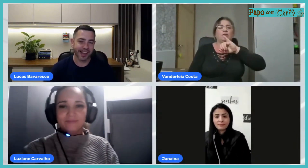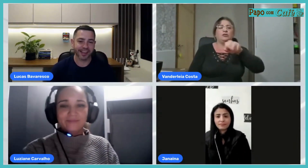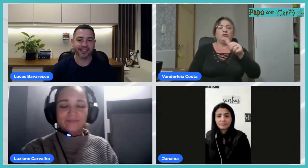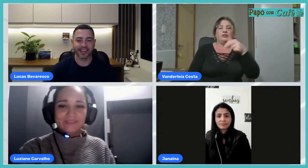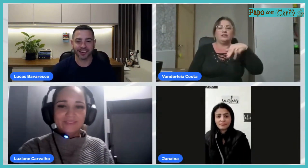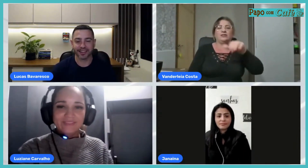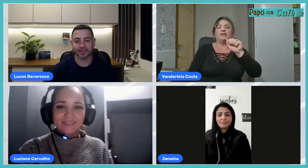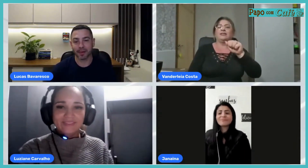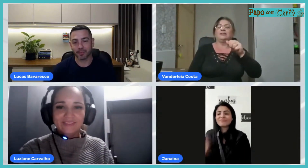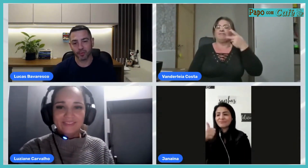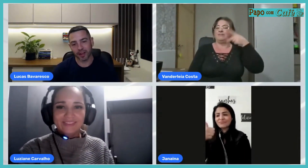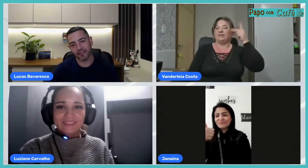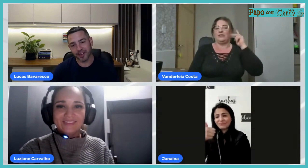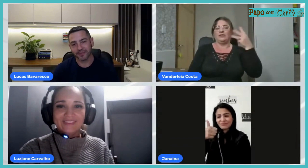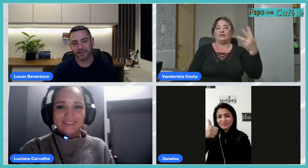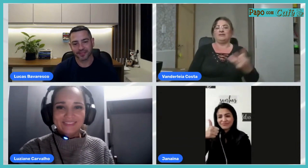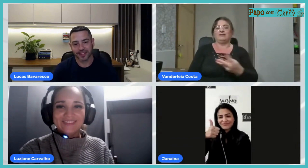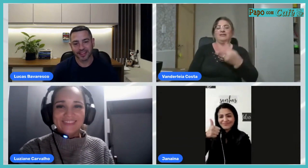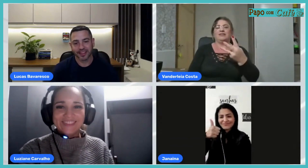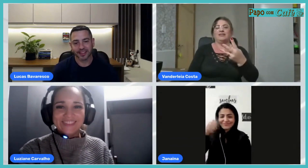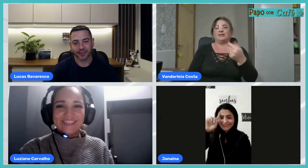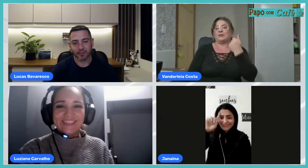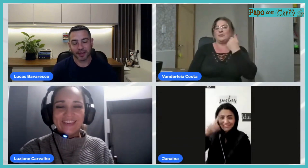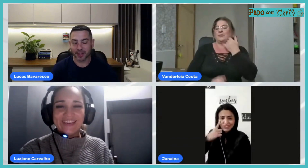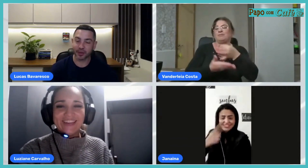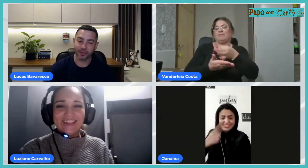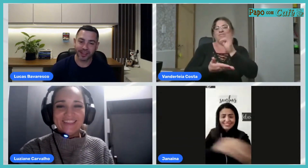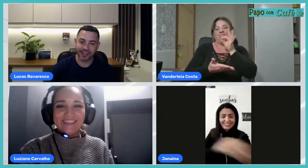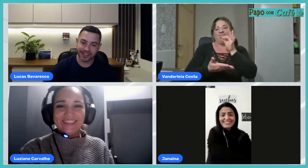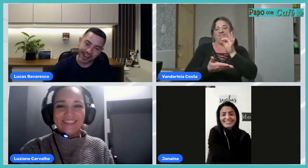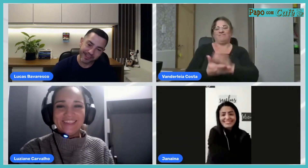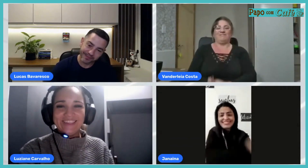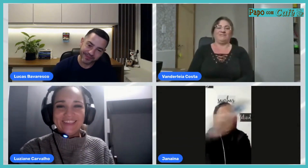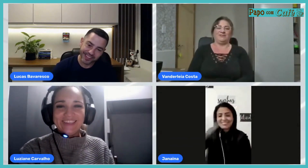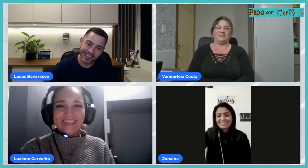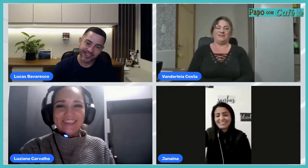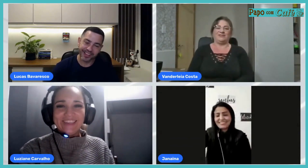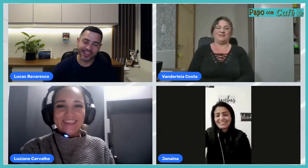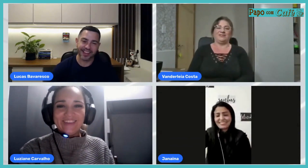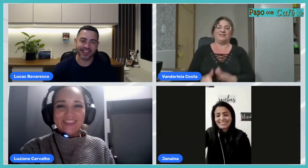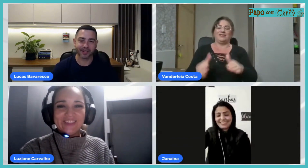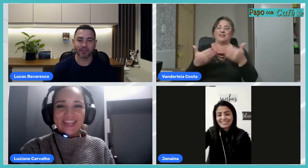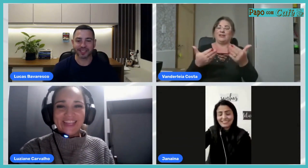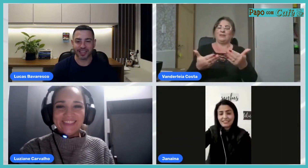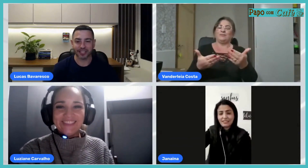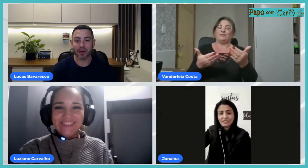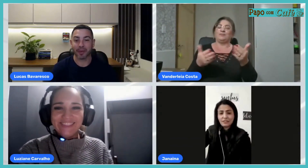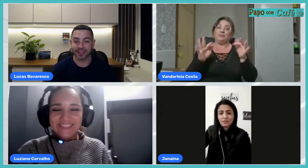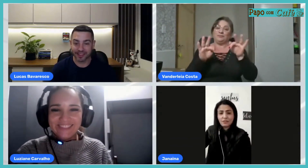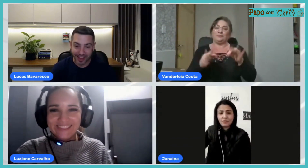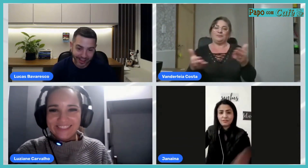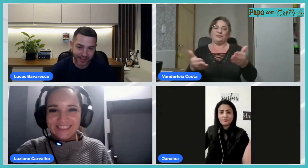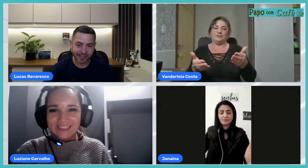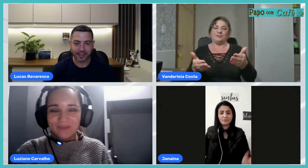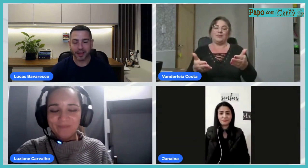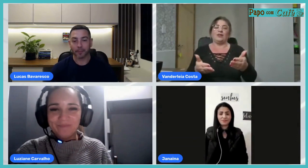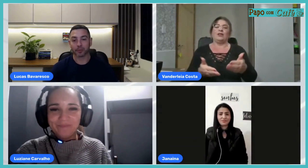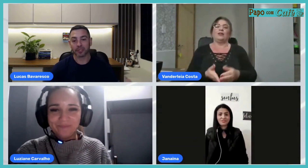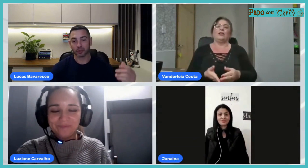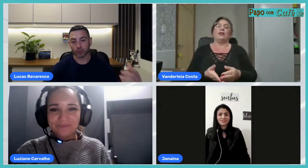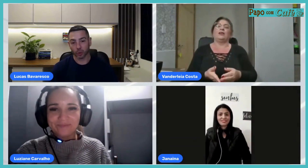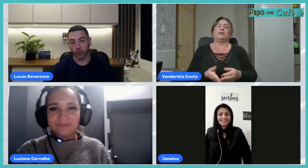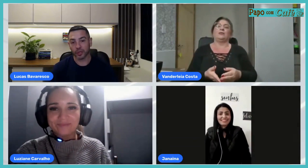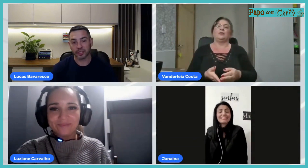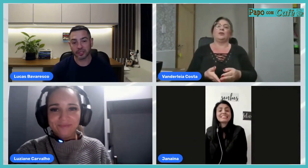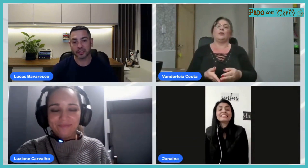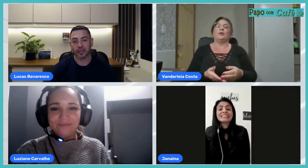a Vanderleia, né? Nesse papo com café. Então, para a gente finalizar, eu queria que cada um passasse uma mensagem para